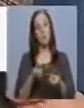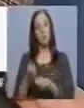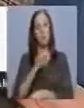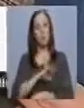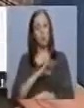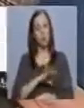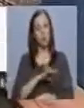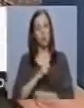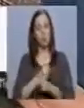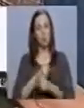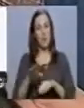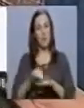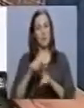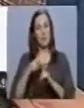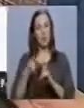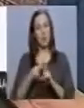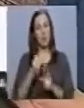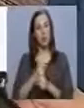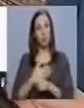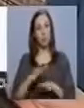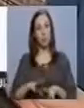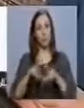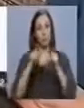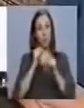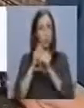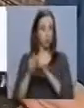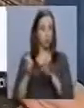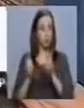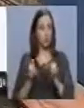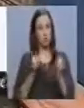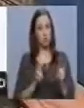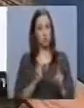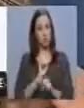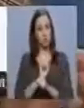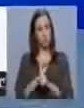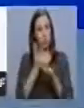aceitamos mais um ano sem descongelamento de salários e de outras matérias que estão congeladas no orçamento.